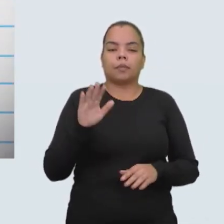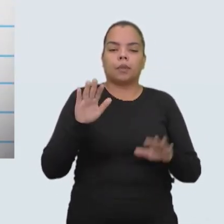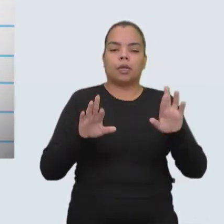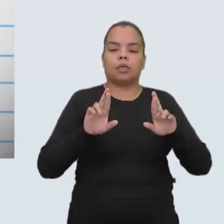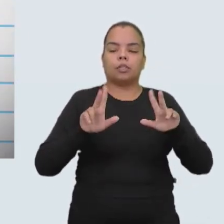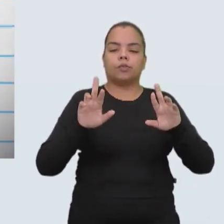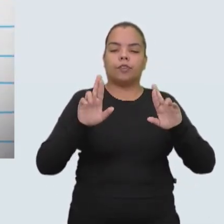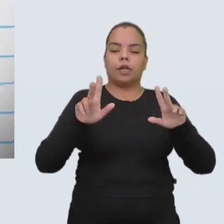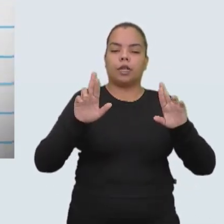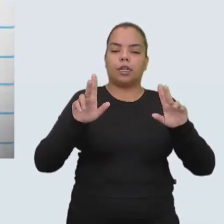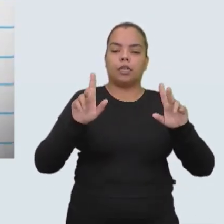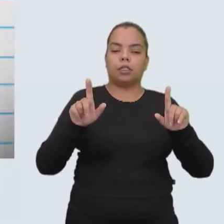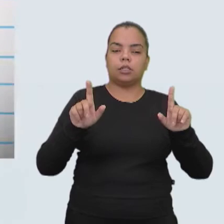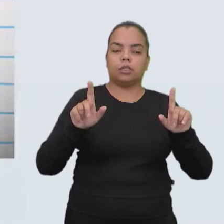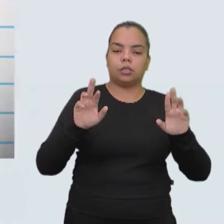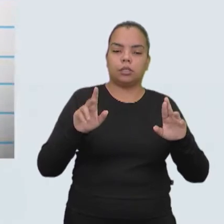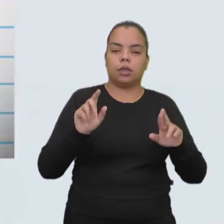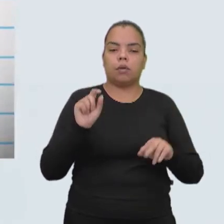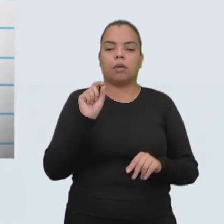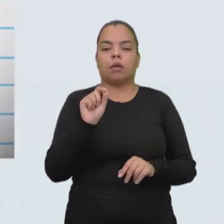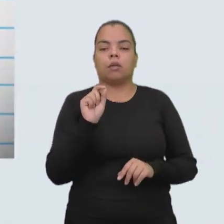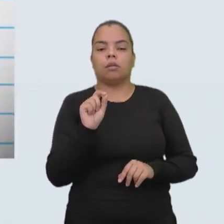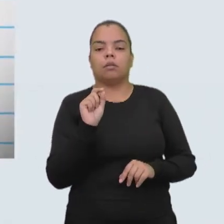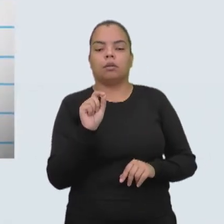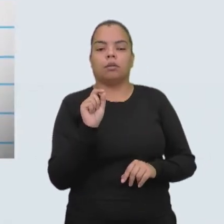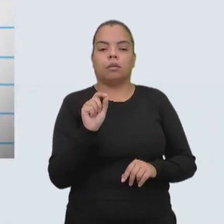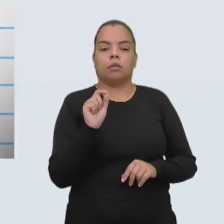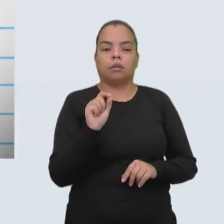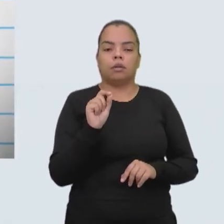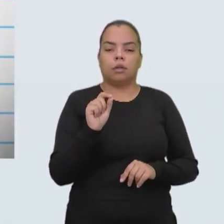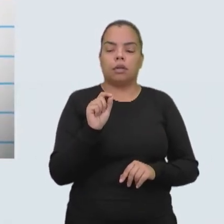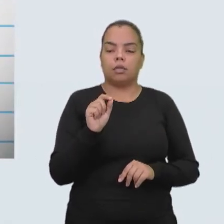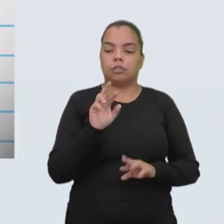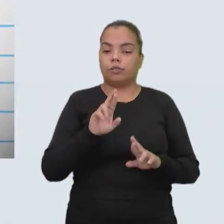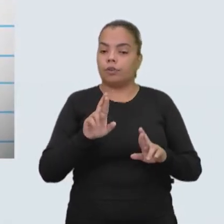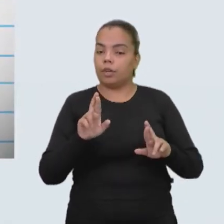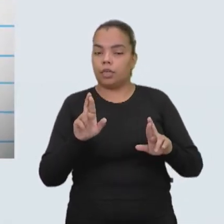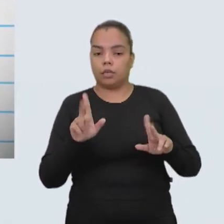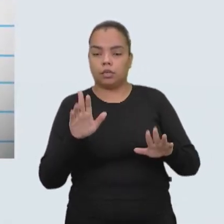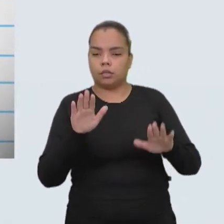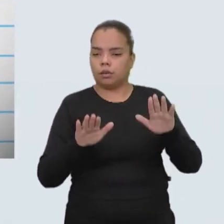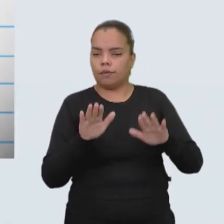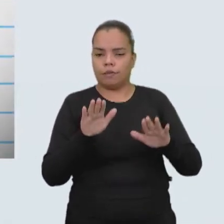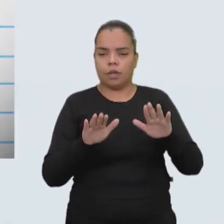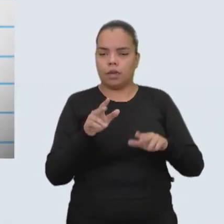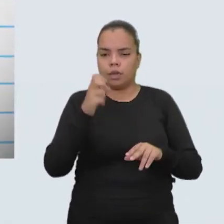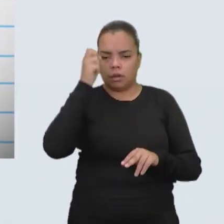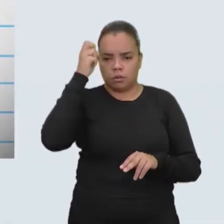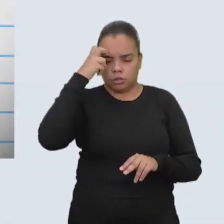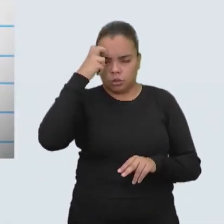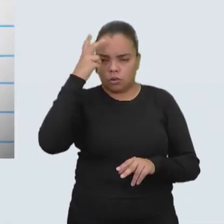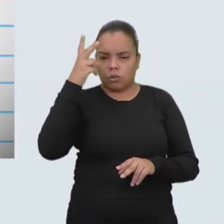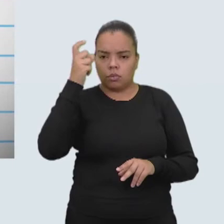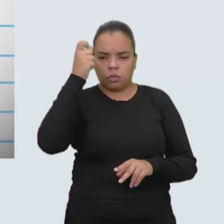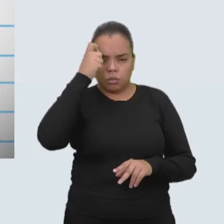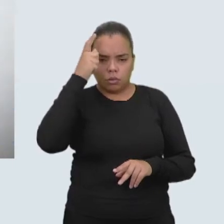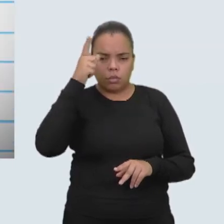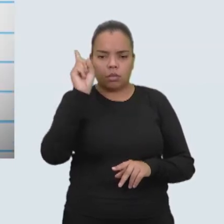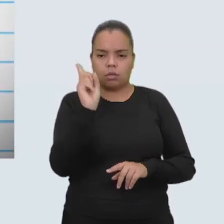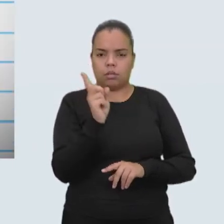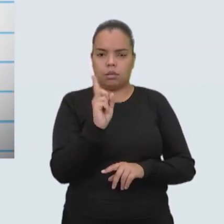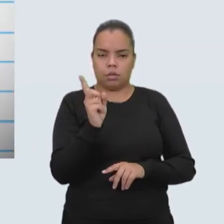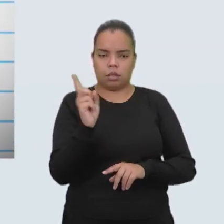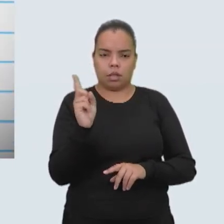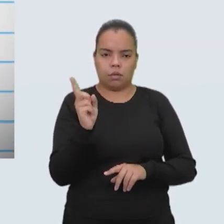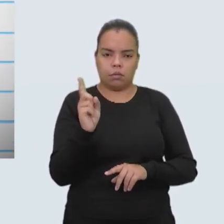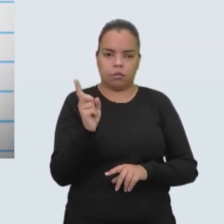diferenças biológicas entre homens e mulheres, ou seja, diferenças que não variam entre culturas e nem ao longo do tempo. Gênero,